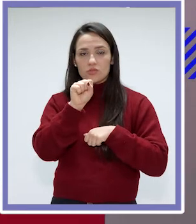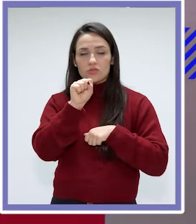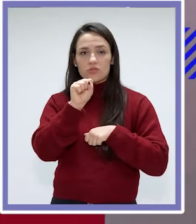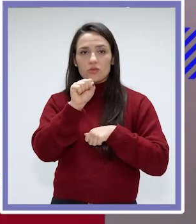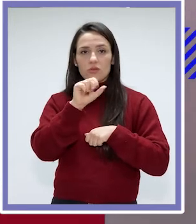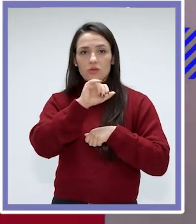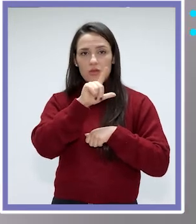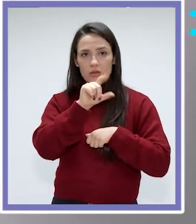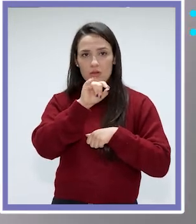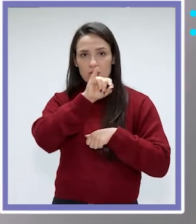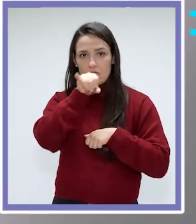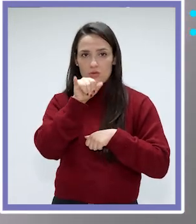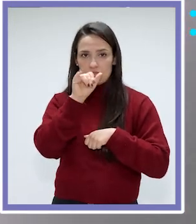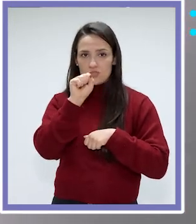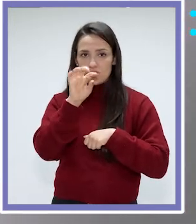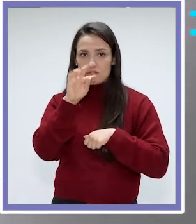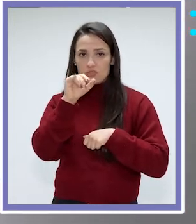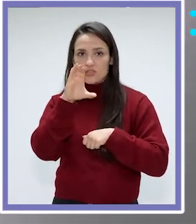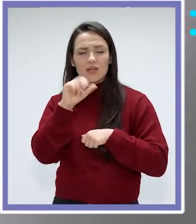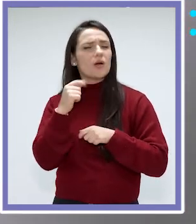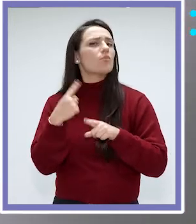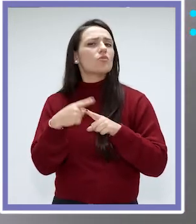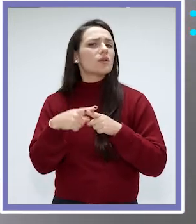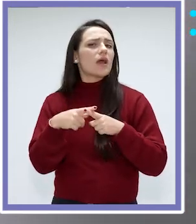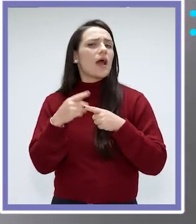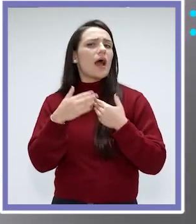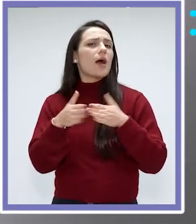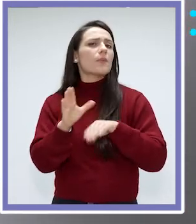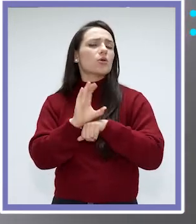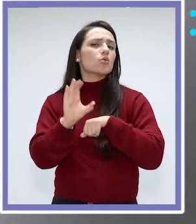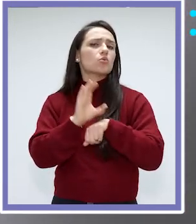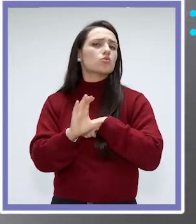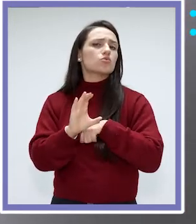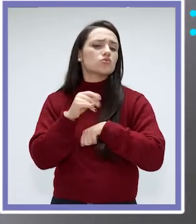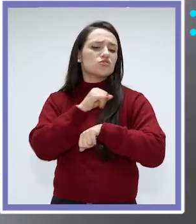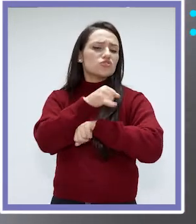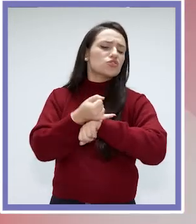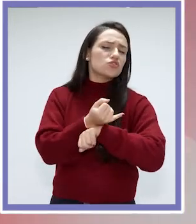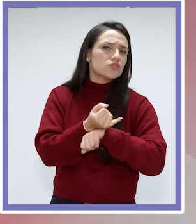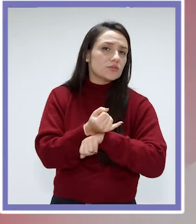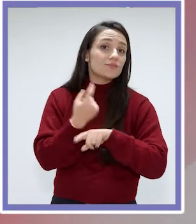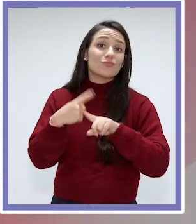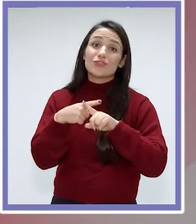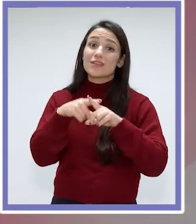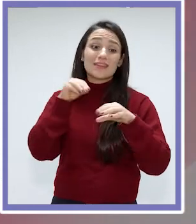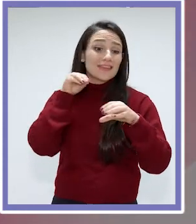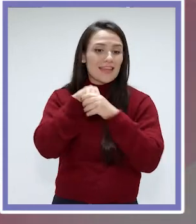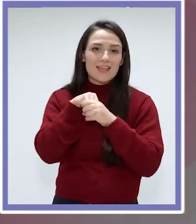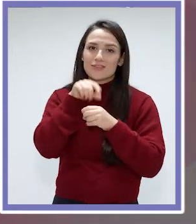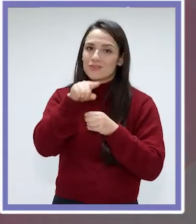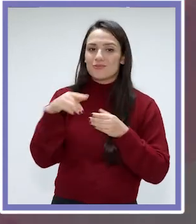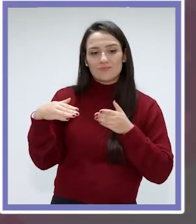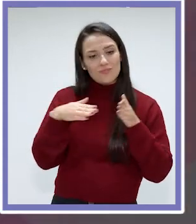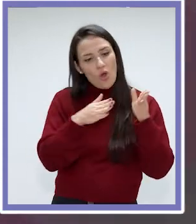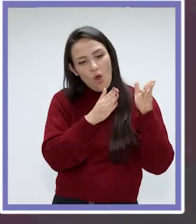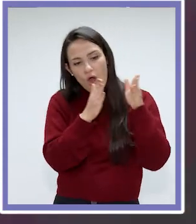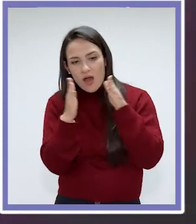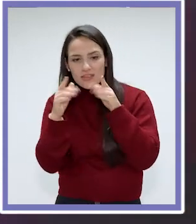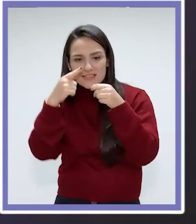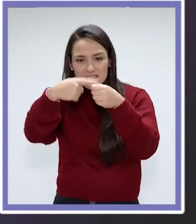Porque está lá no coração da Rota Bioceânica, não, né? Aqui também temos outros. Então, assim, esses